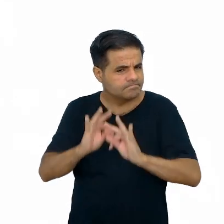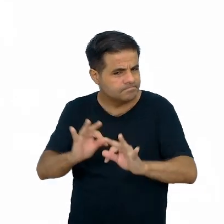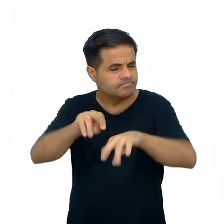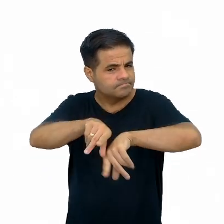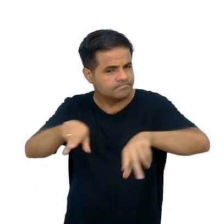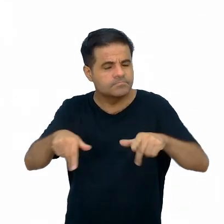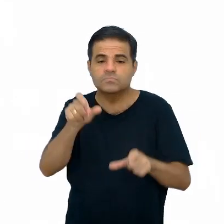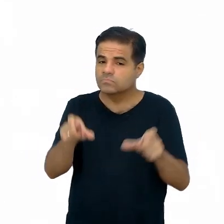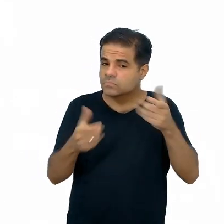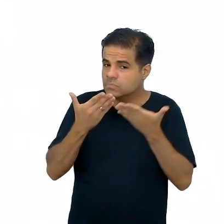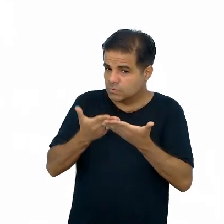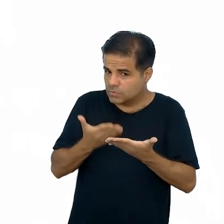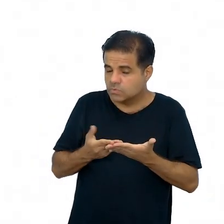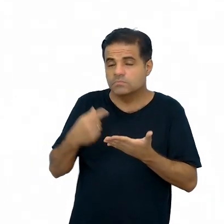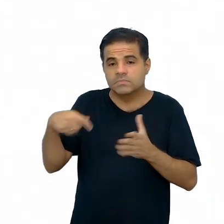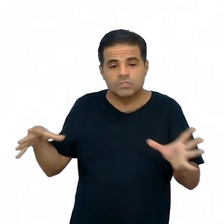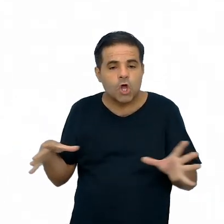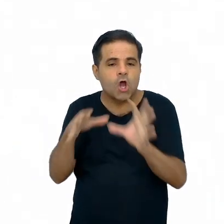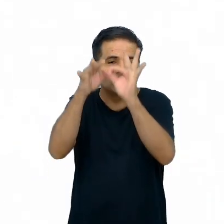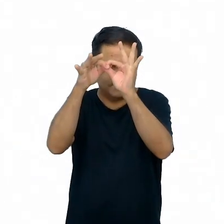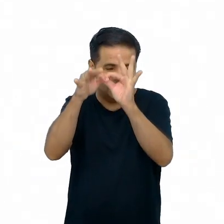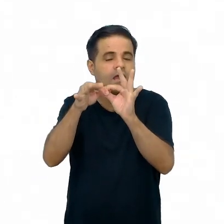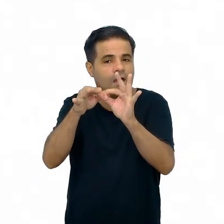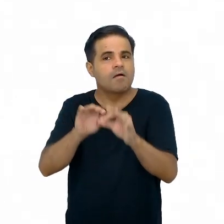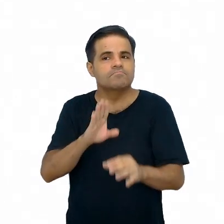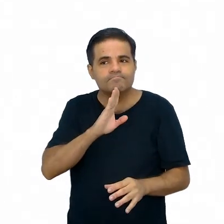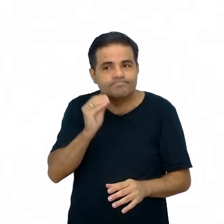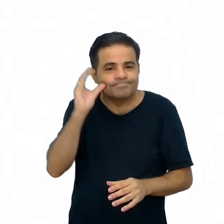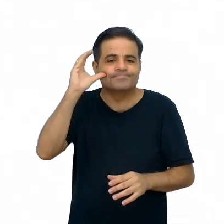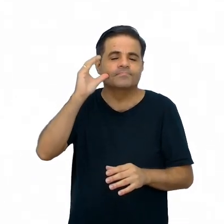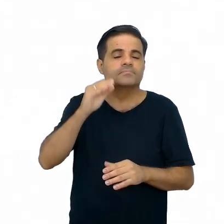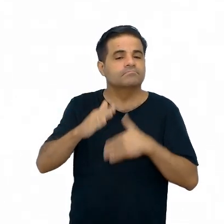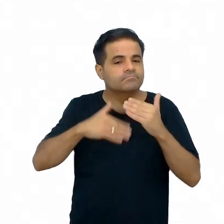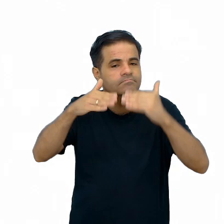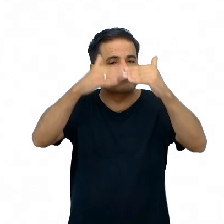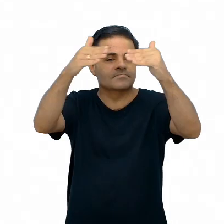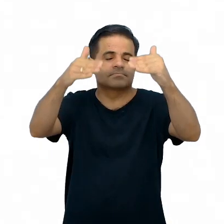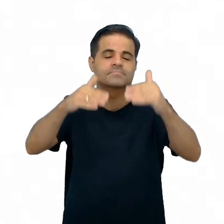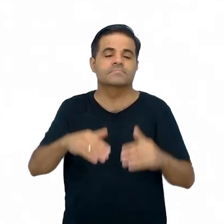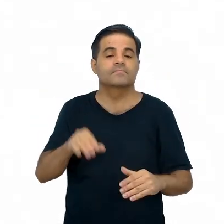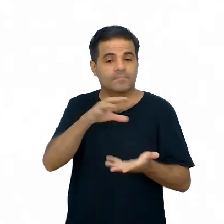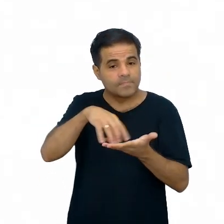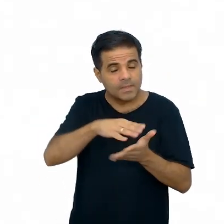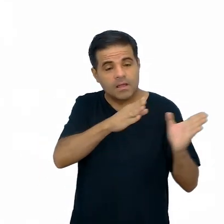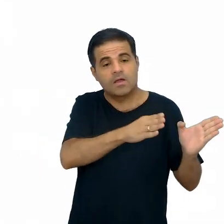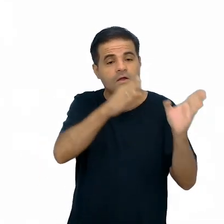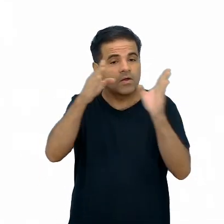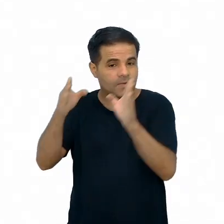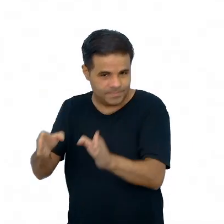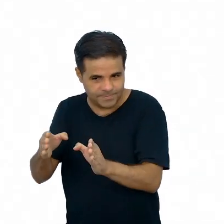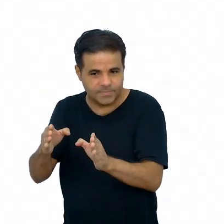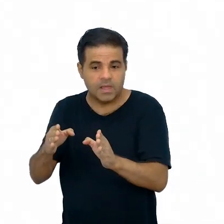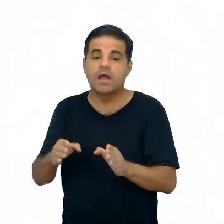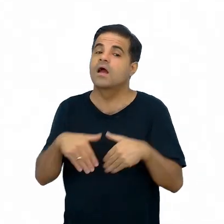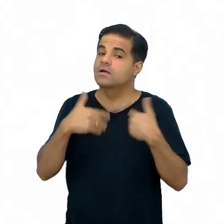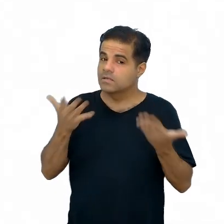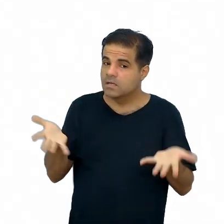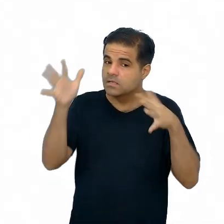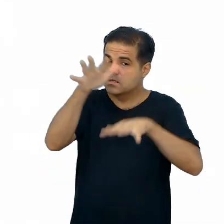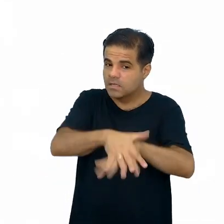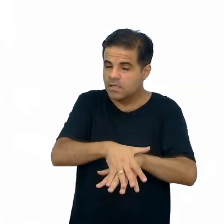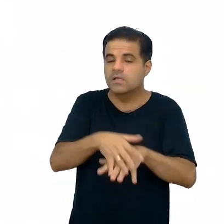o estudante deve consolidar os conhecimentos desenvolvidos na etapa anterior e